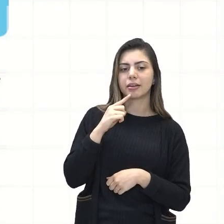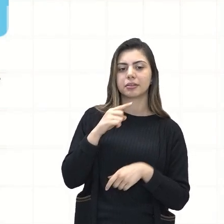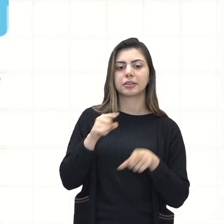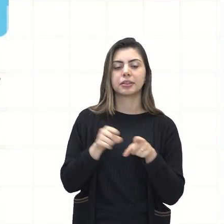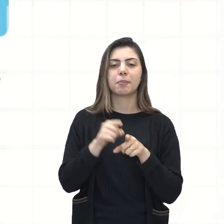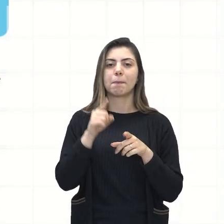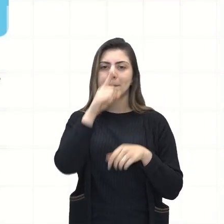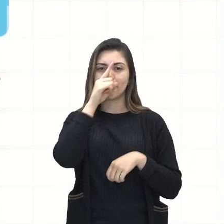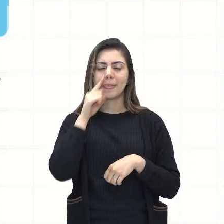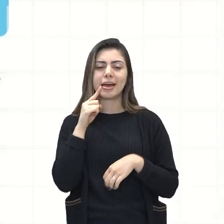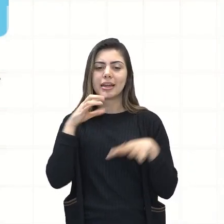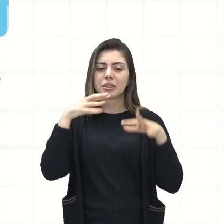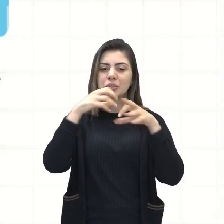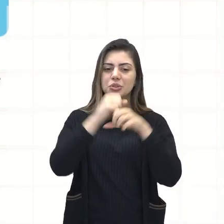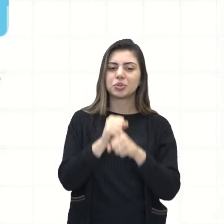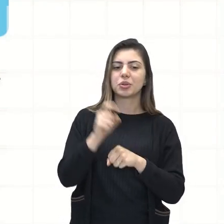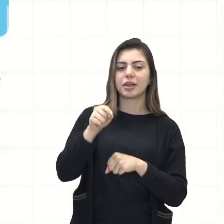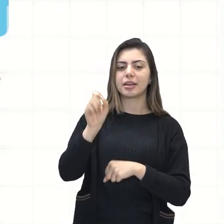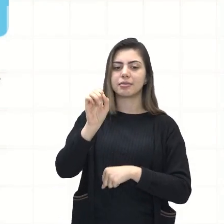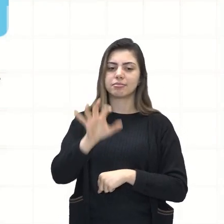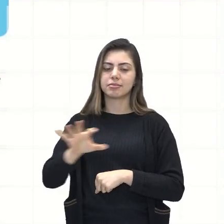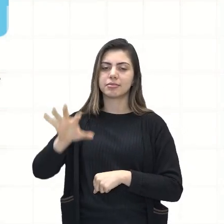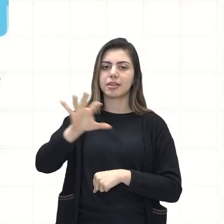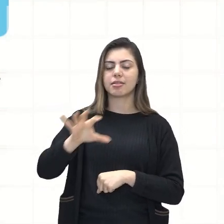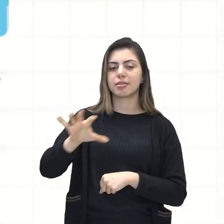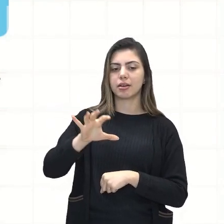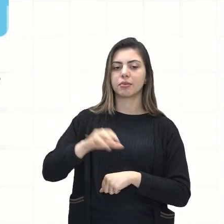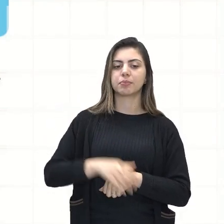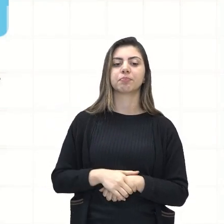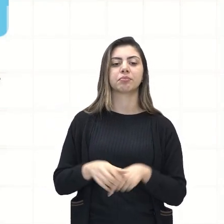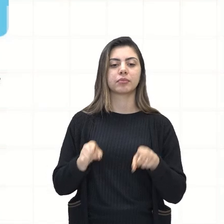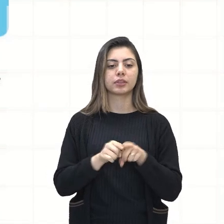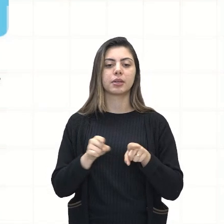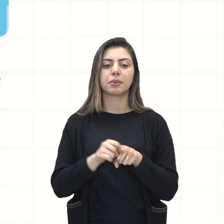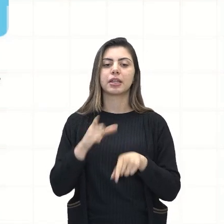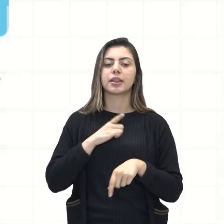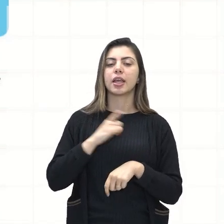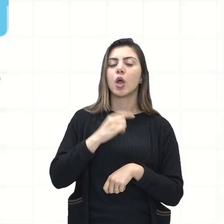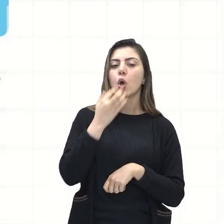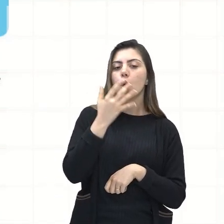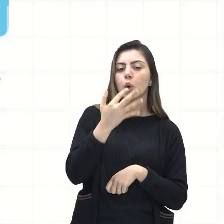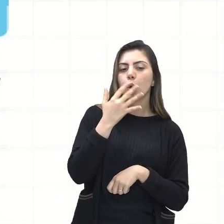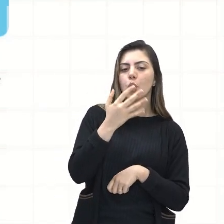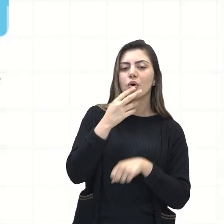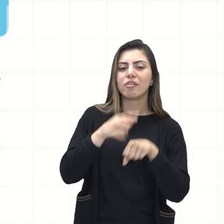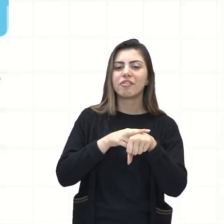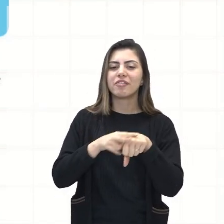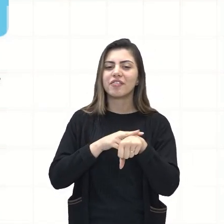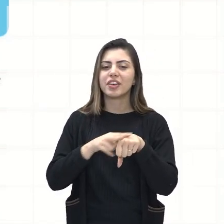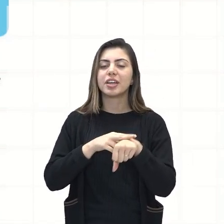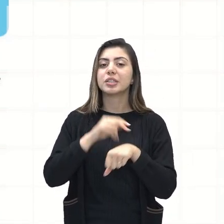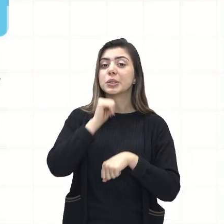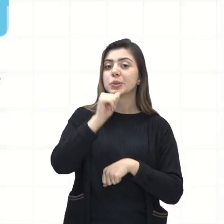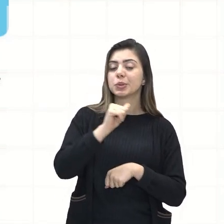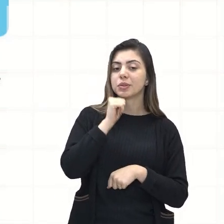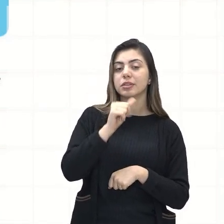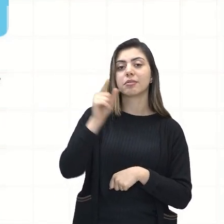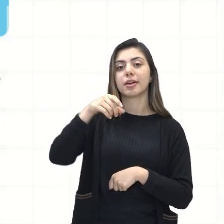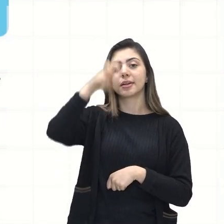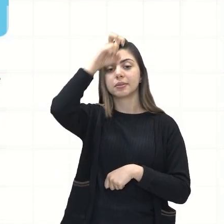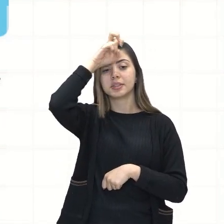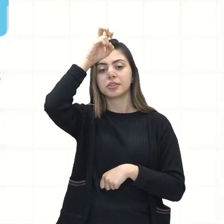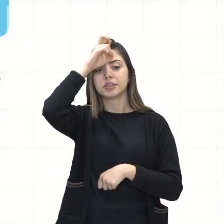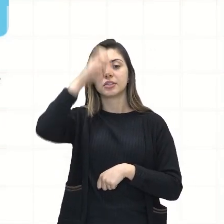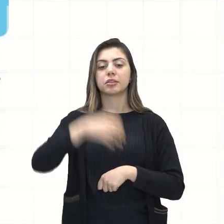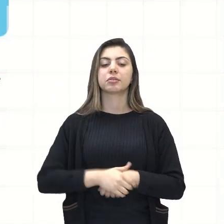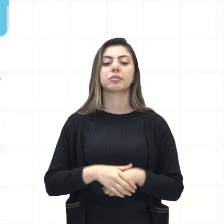central da África. Temos de domínio britânico, que é nesse tom de verde aqui, como, por exemplo, o Sudão e o Egito. Domínio espanhol, que é